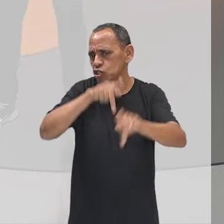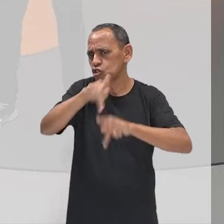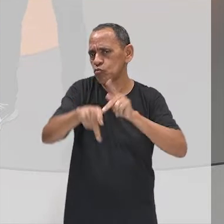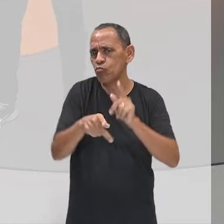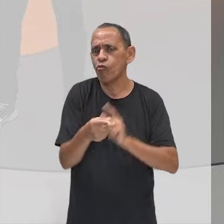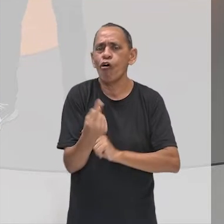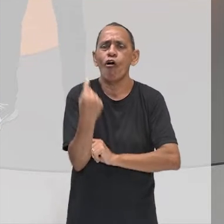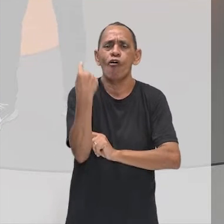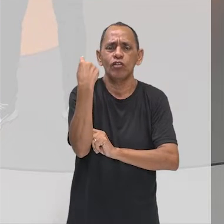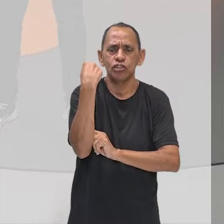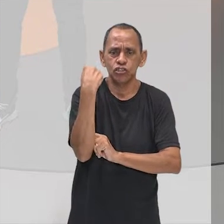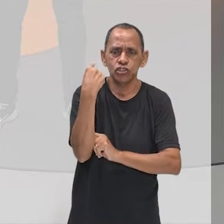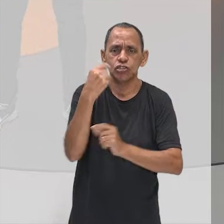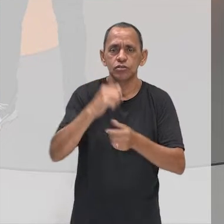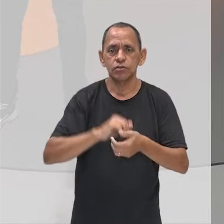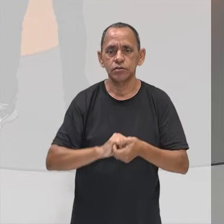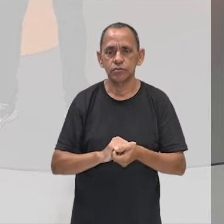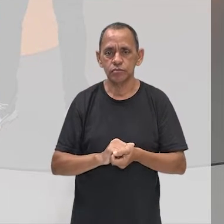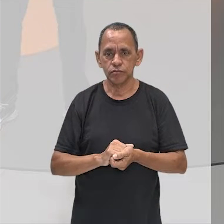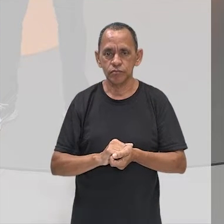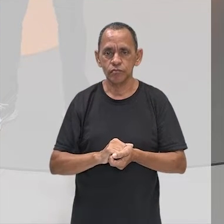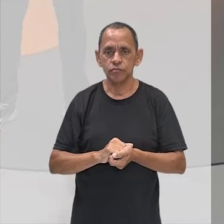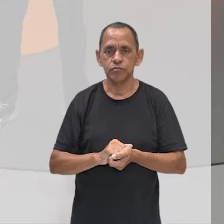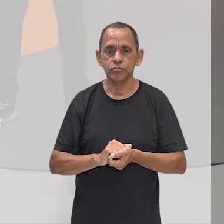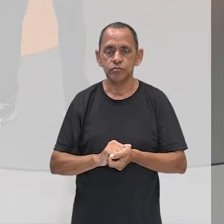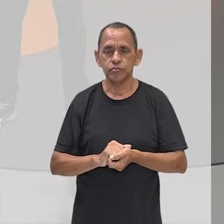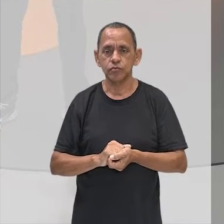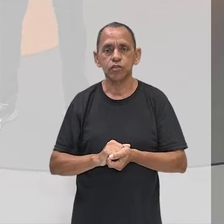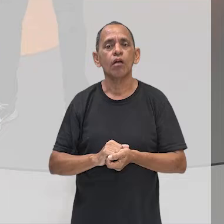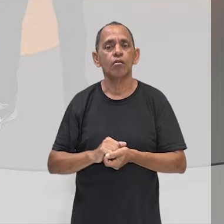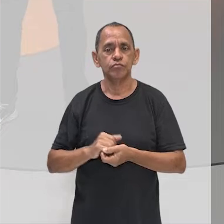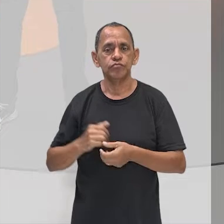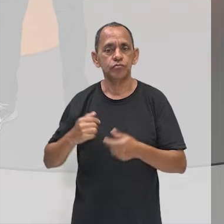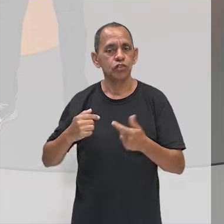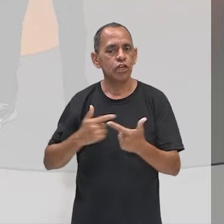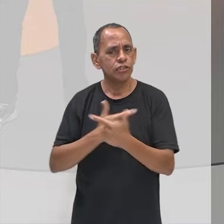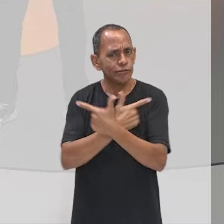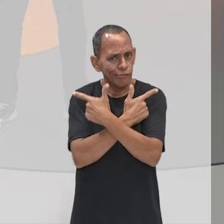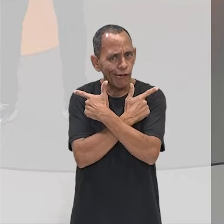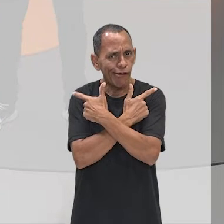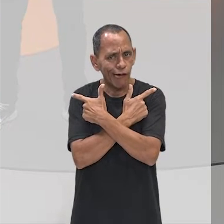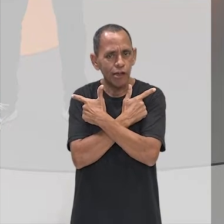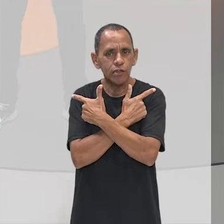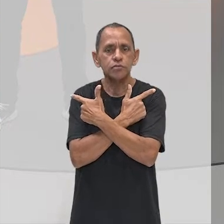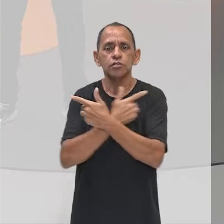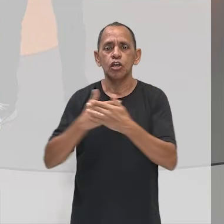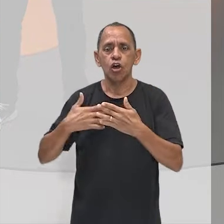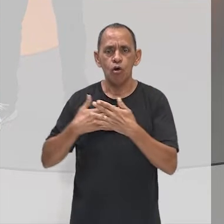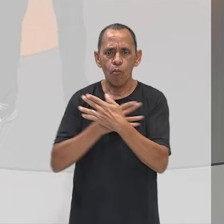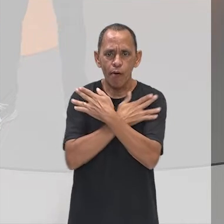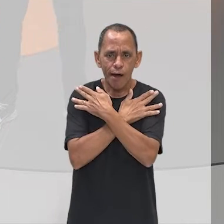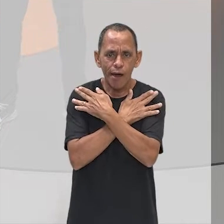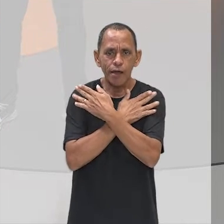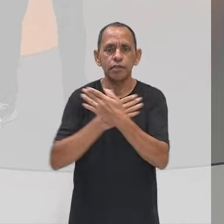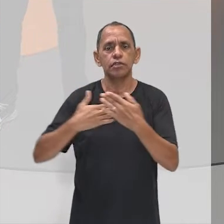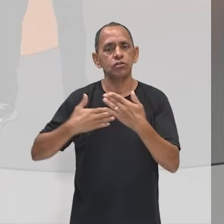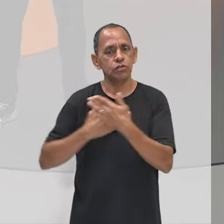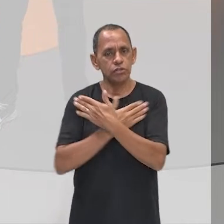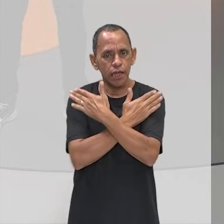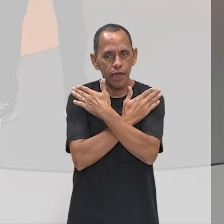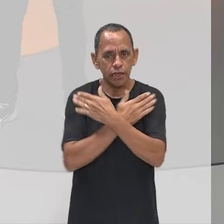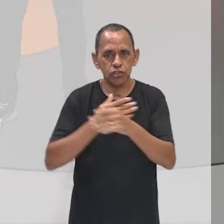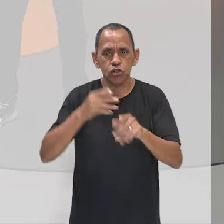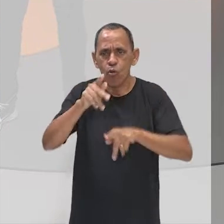e avançadas, como os olmecas, os maias, os astecas e outros povos indígenas